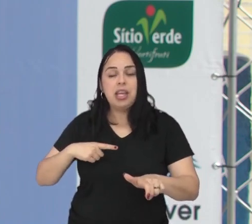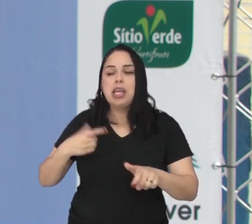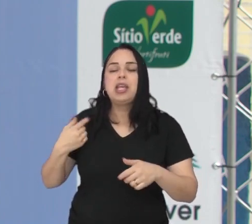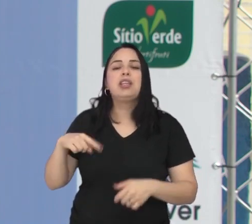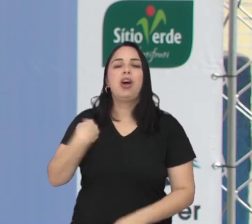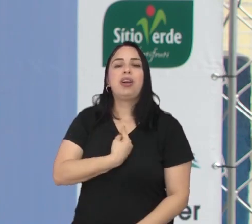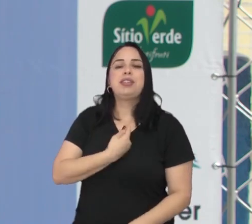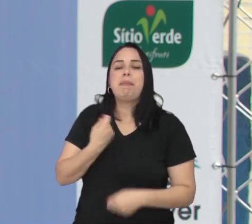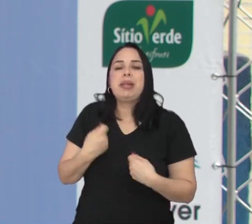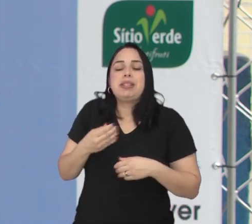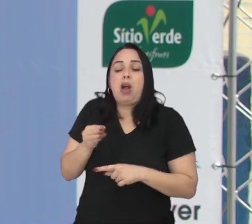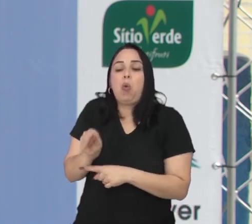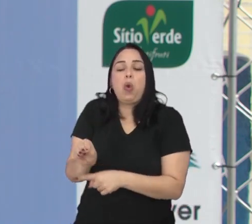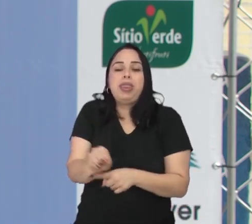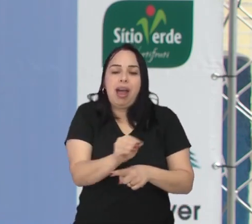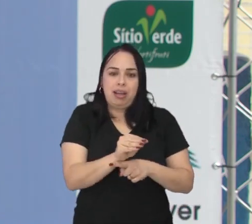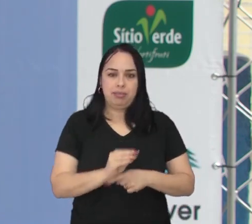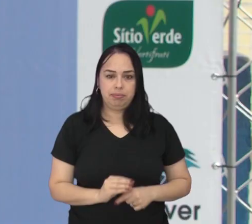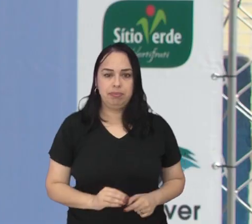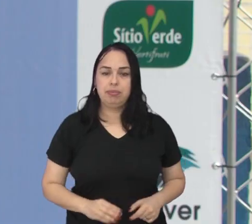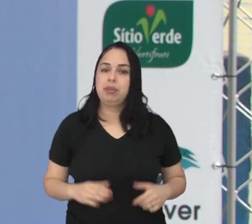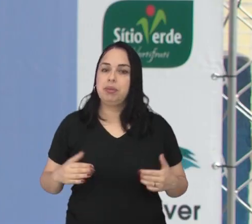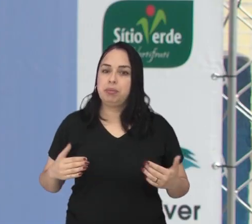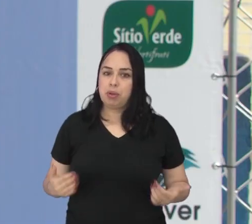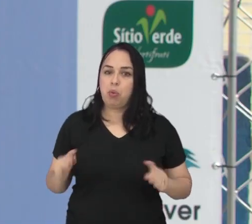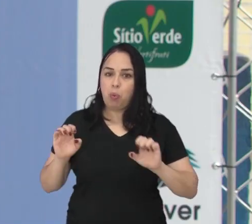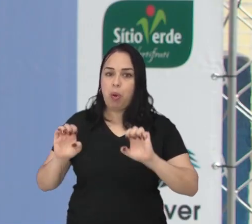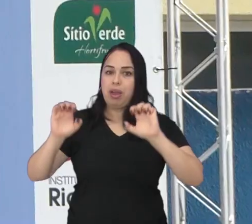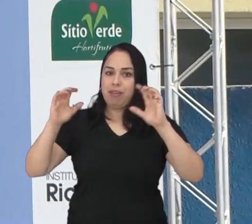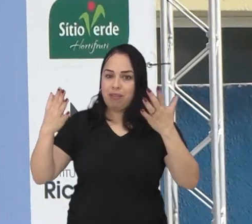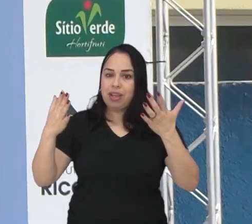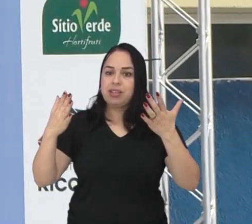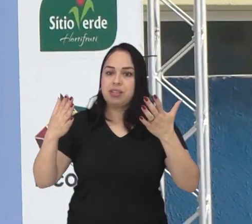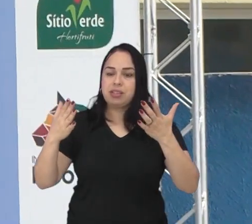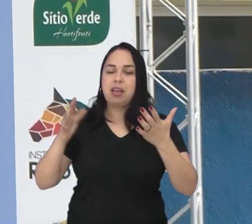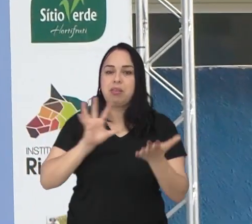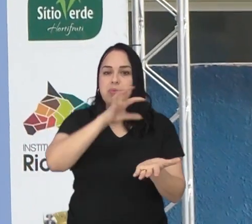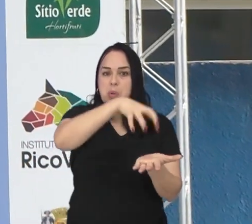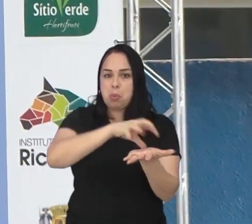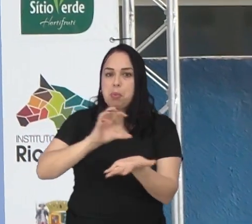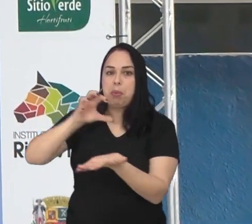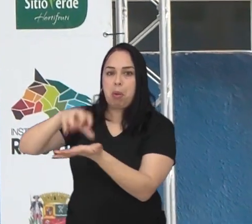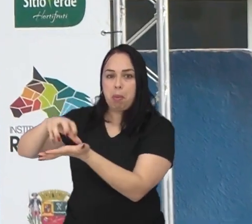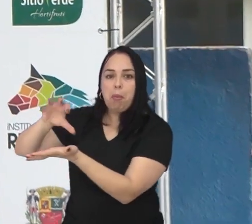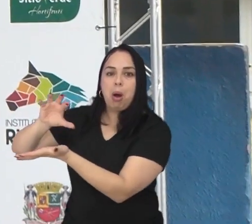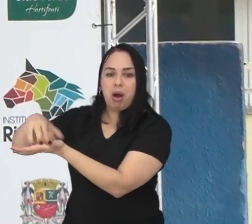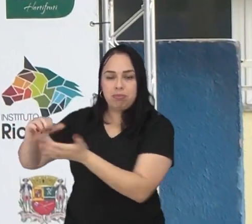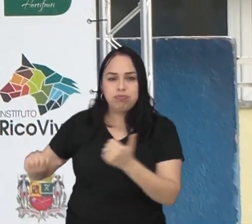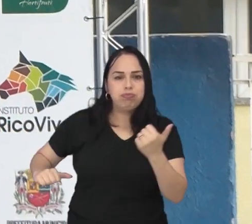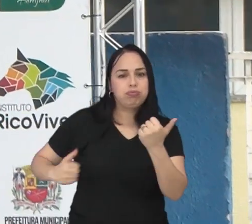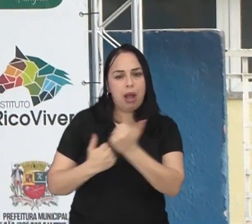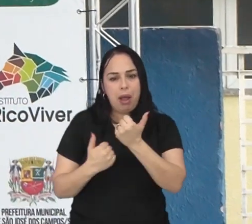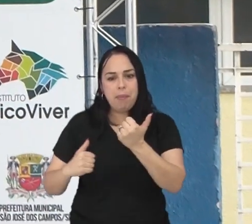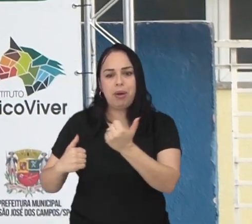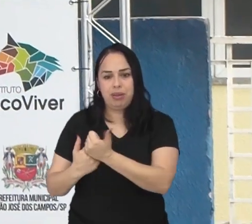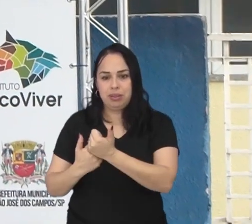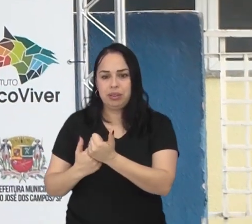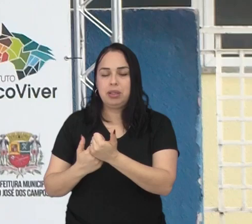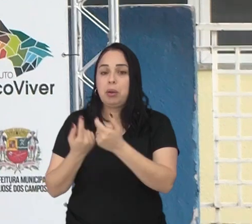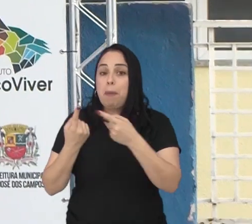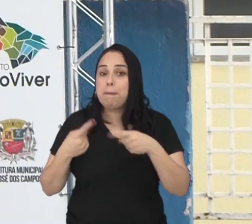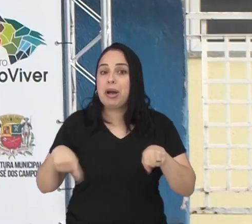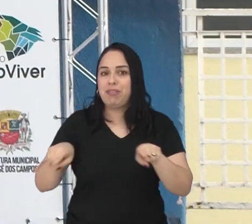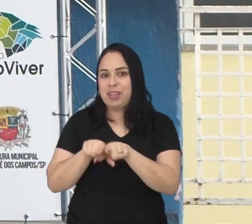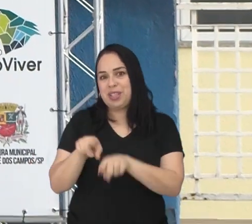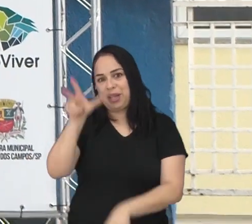que eles estão aqui e que nós precisamos cuidá-los. O Blue Day foi promovido por diversas ONGs e grupos de